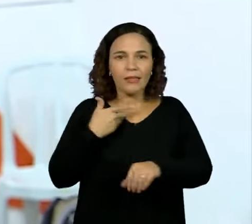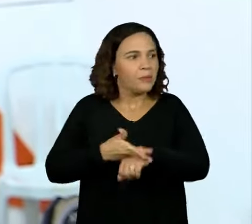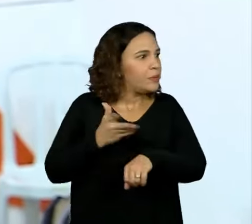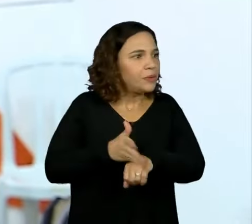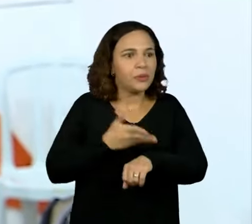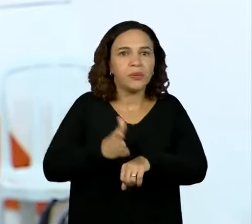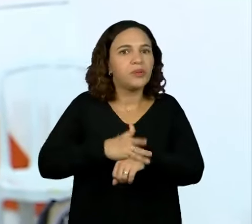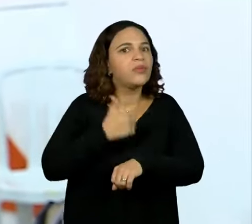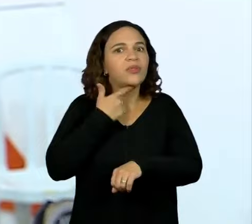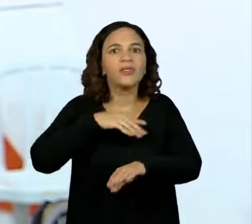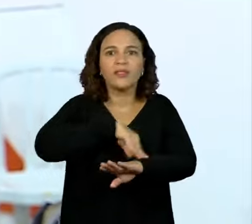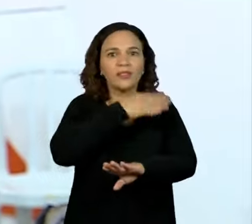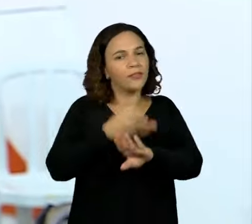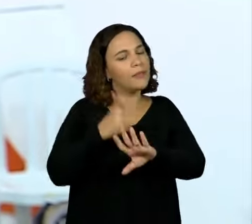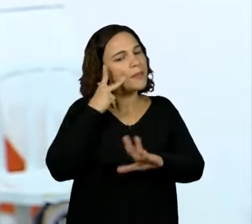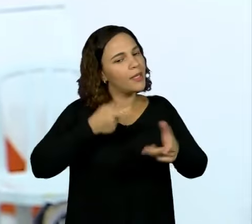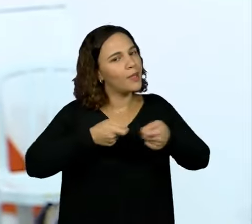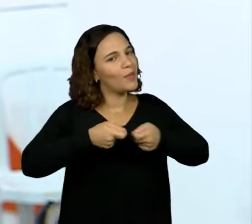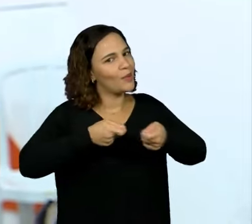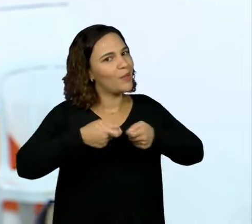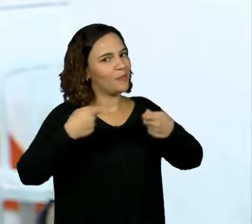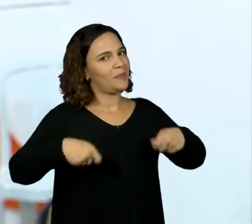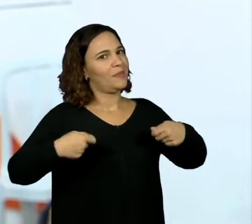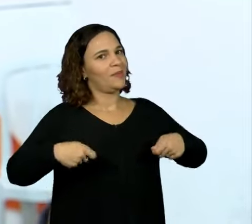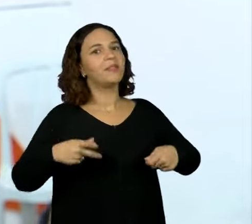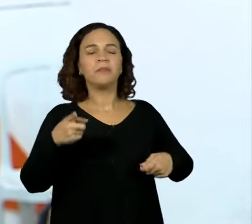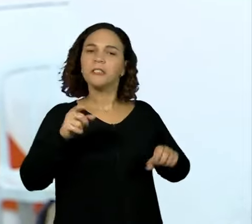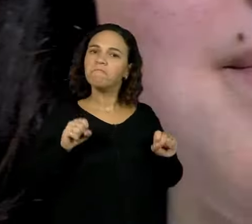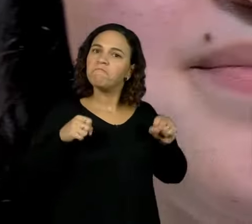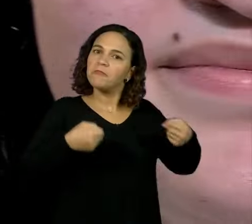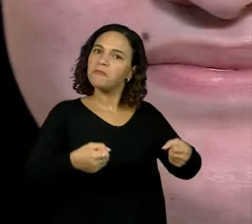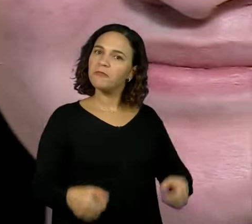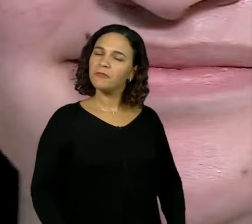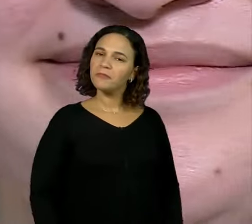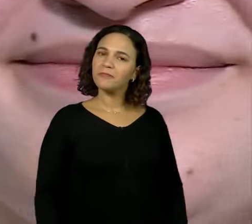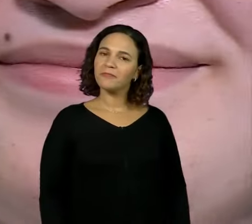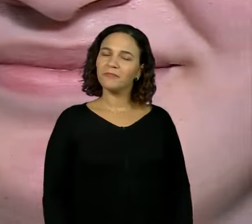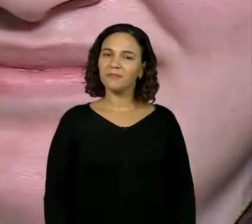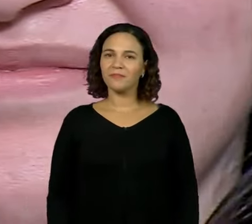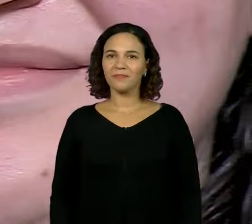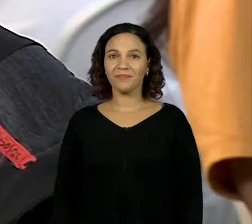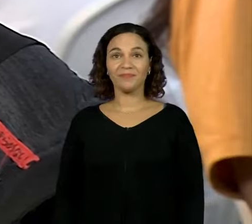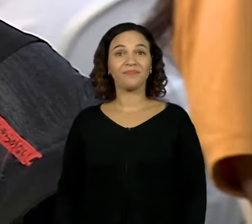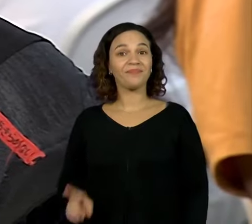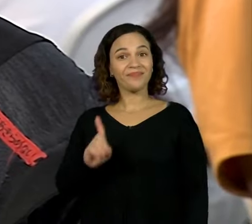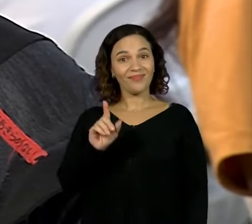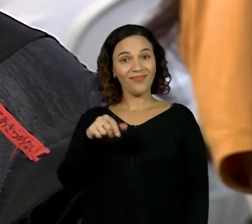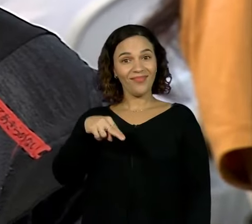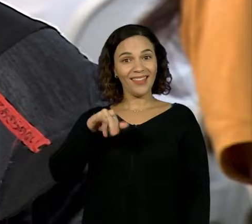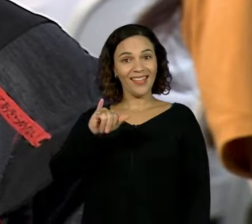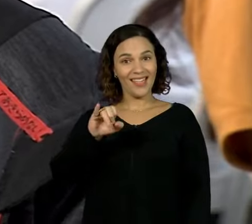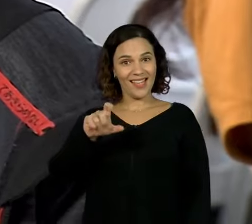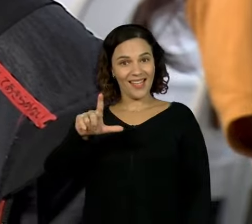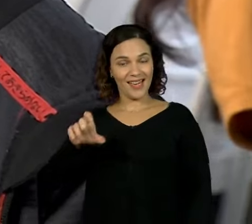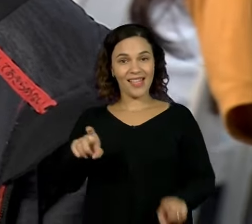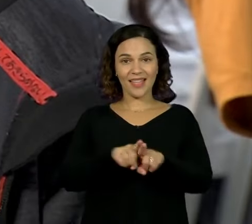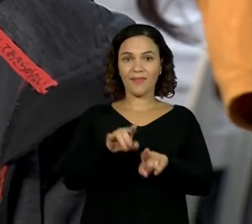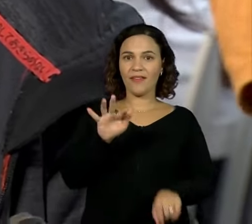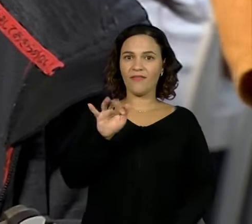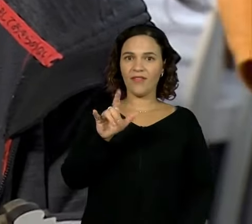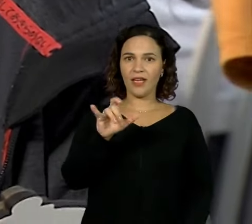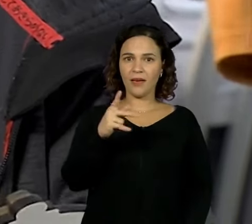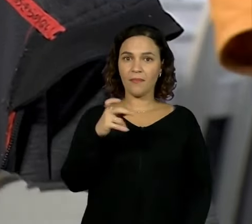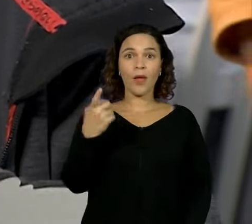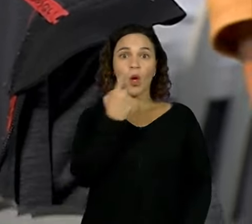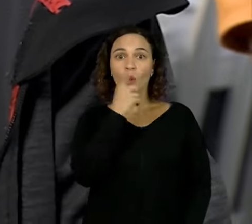treinar, mas a gente controla, mas ele joga, ele se dedica bastante. Daniele e Felipe terminaram o último